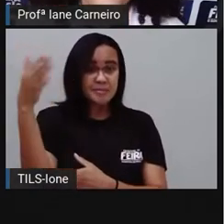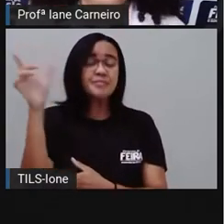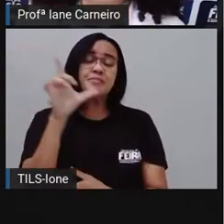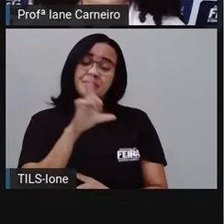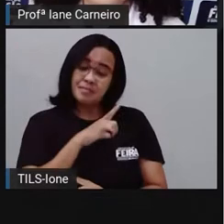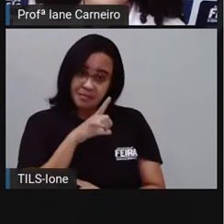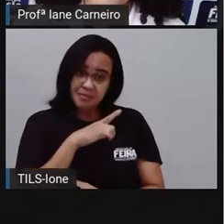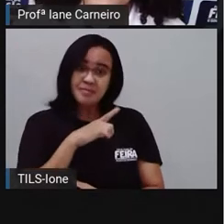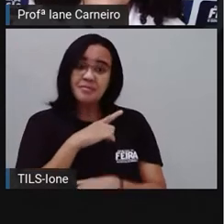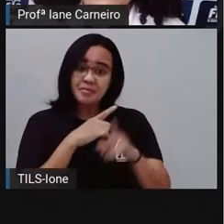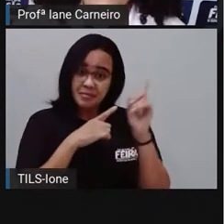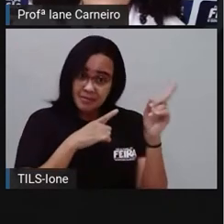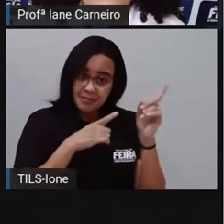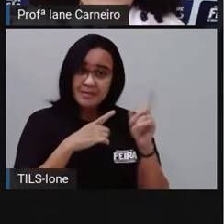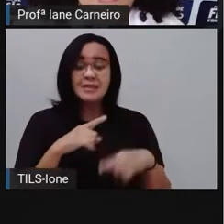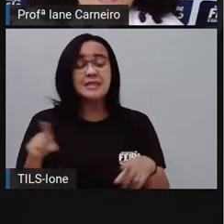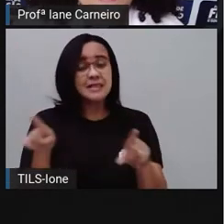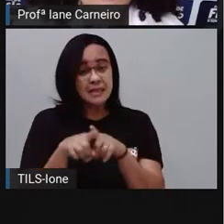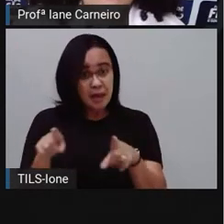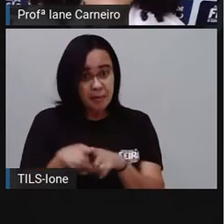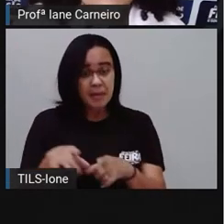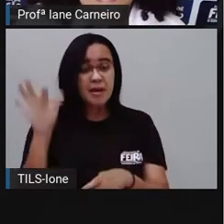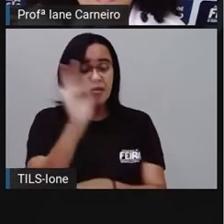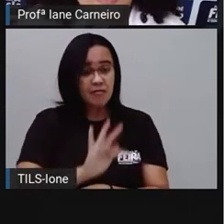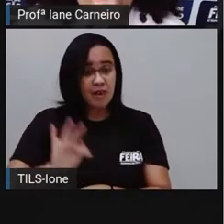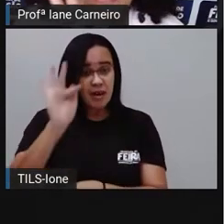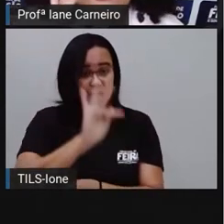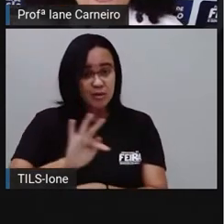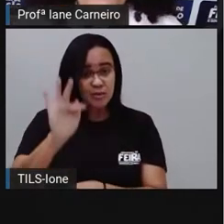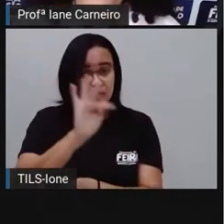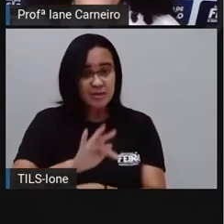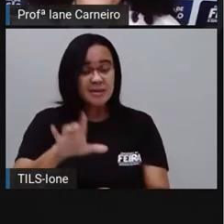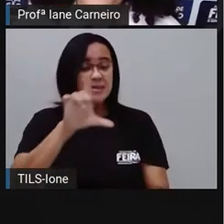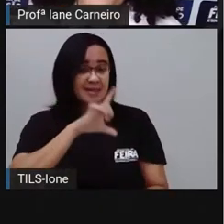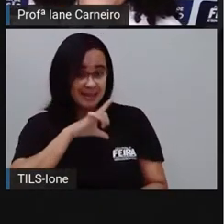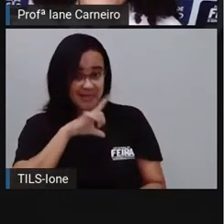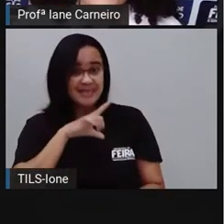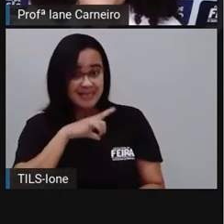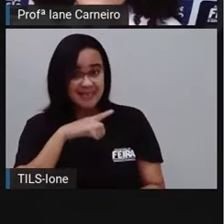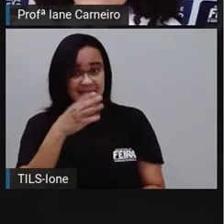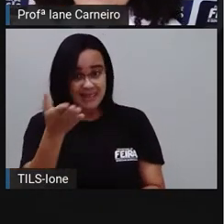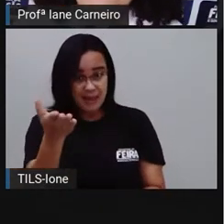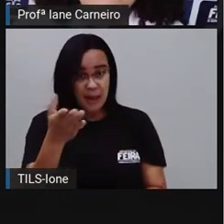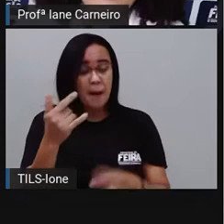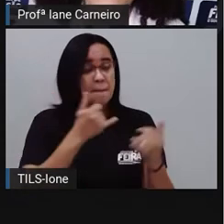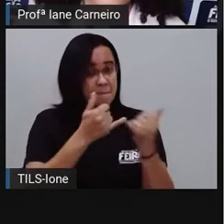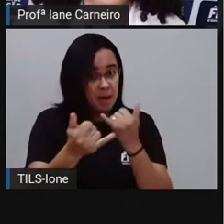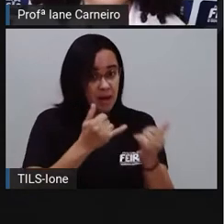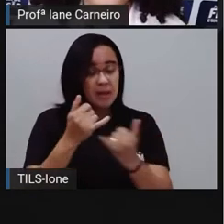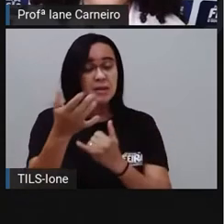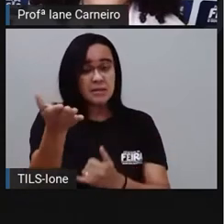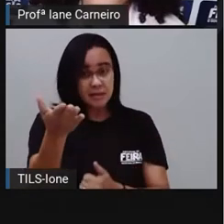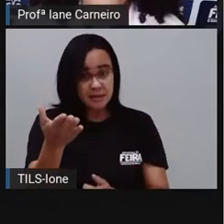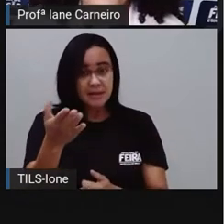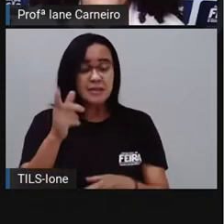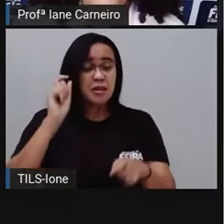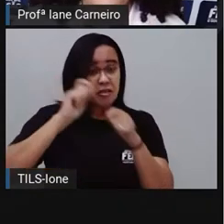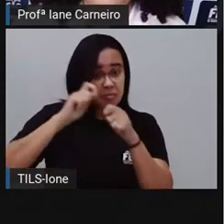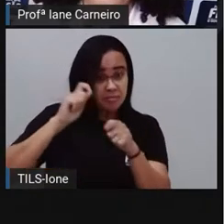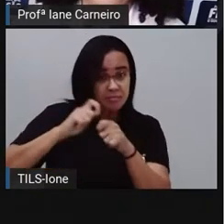enganada. Tem também na UFES, né? Lá na entrada da UFES tem uma escultura parecida com essa, né? Que foi